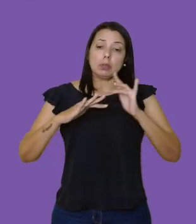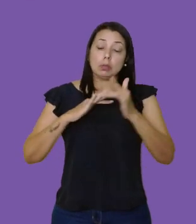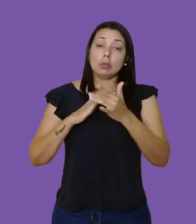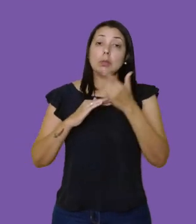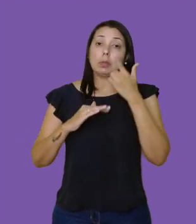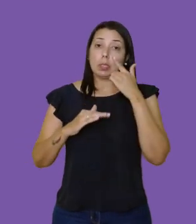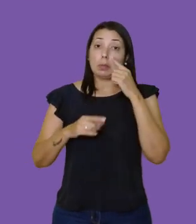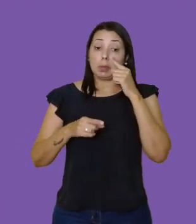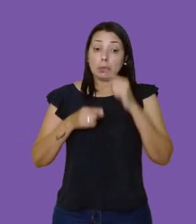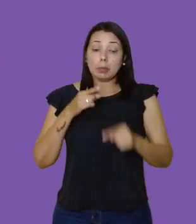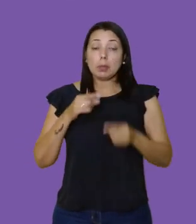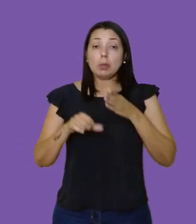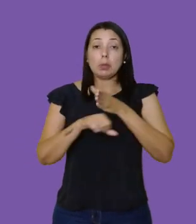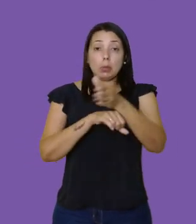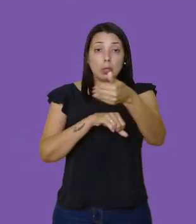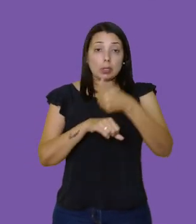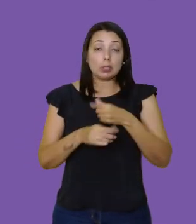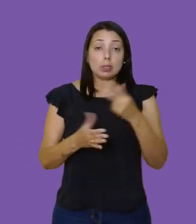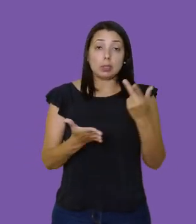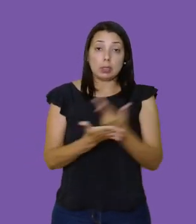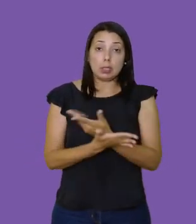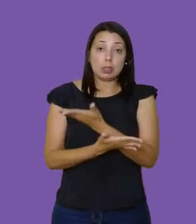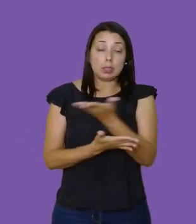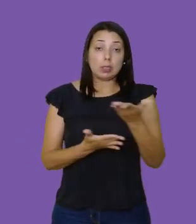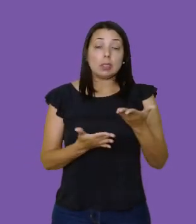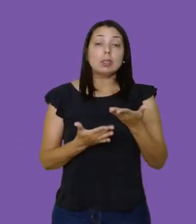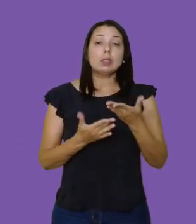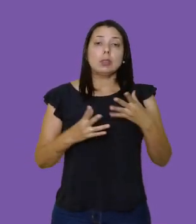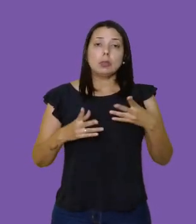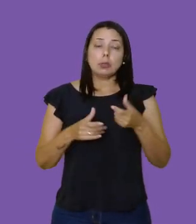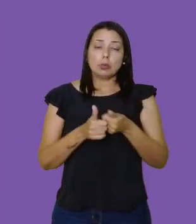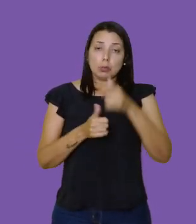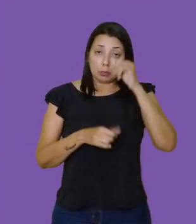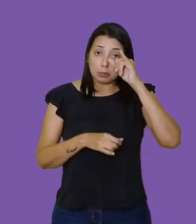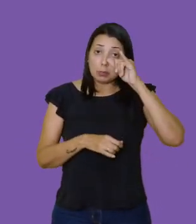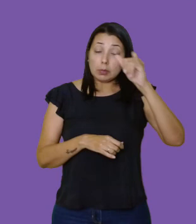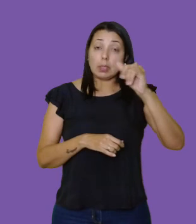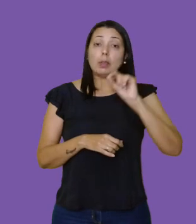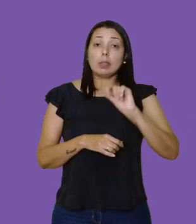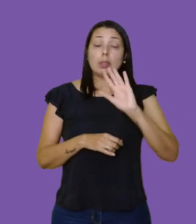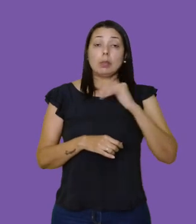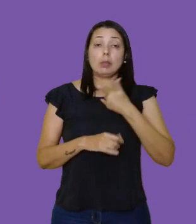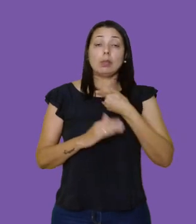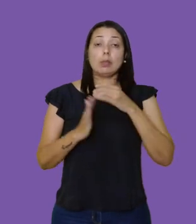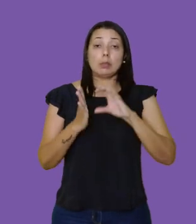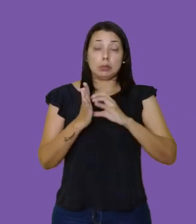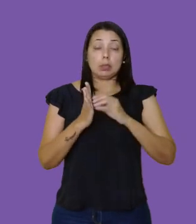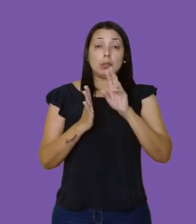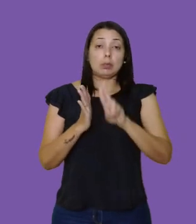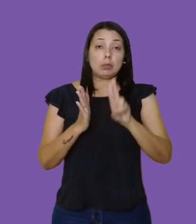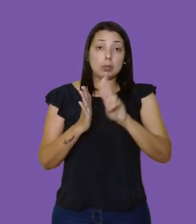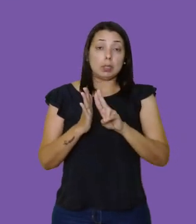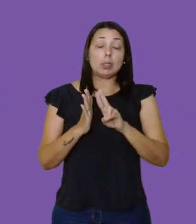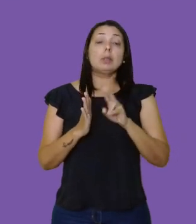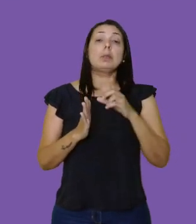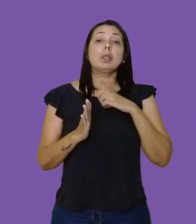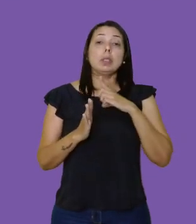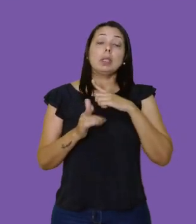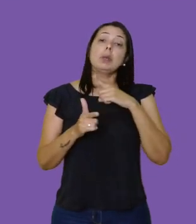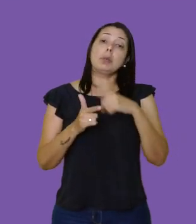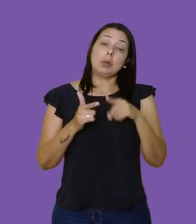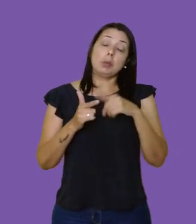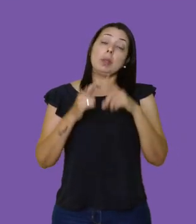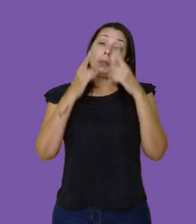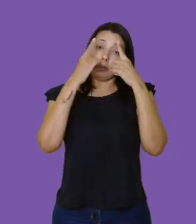gente impedir o acesso inadequado a essas contas. Tudo isso para evitar que os nossos dados sejam usados para nos causar ainda